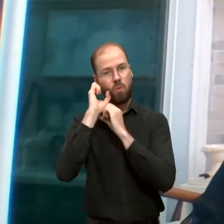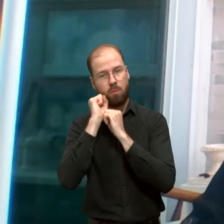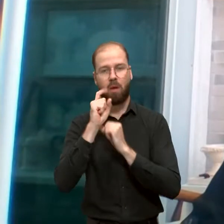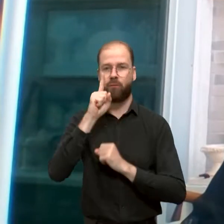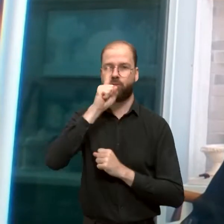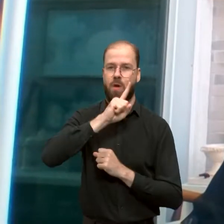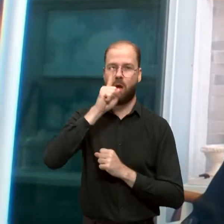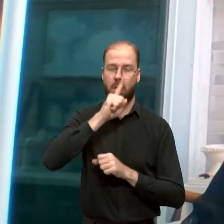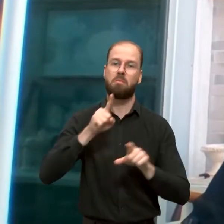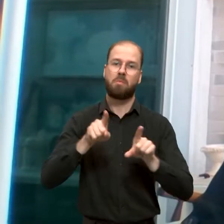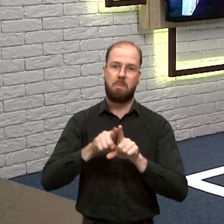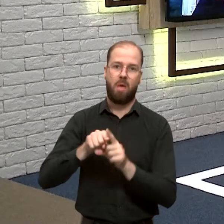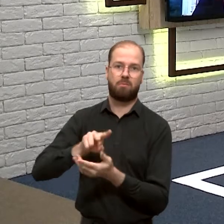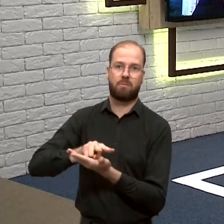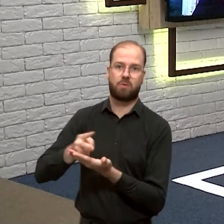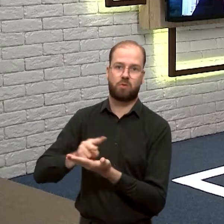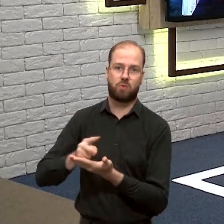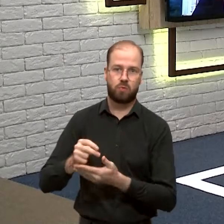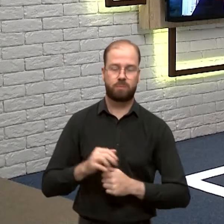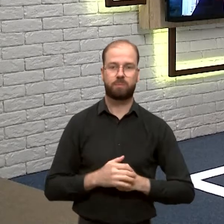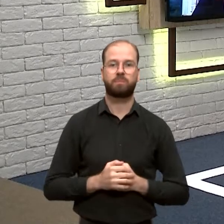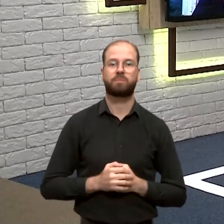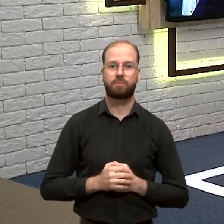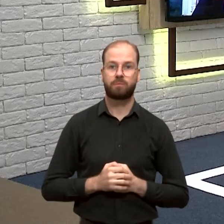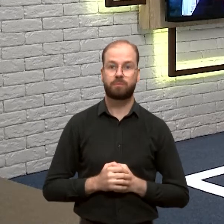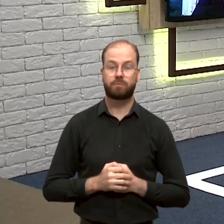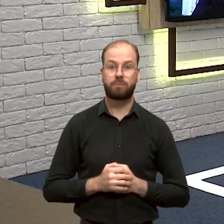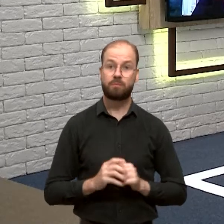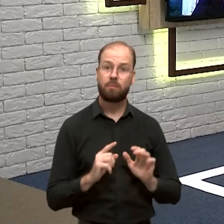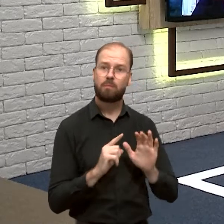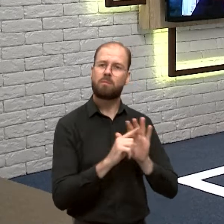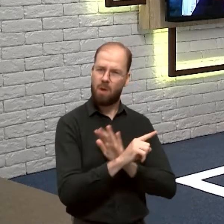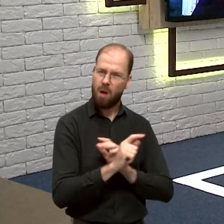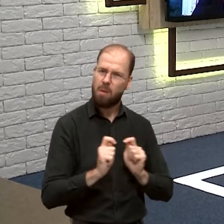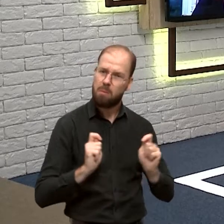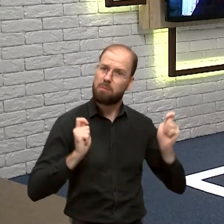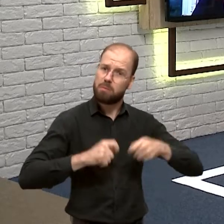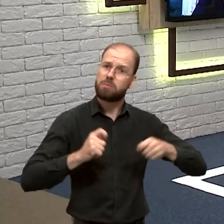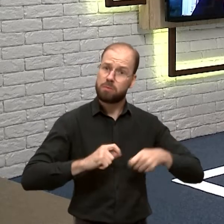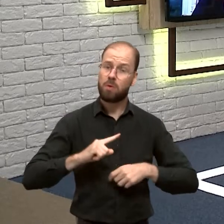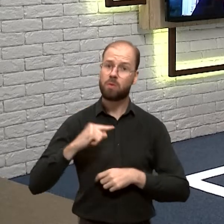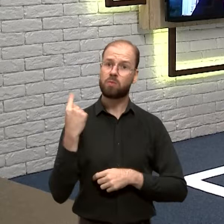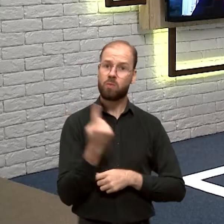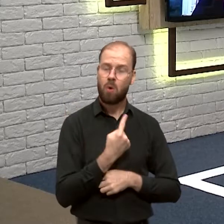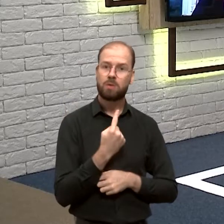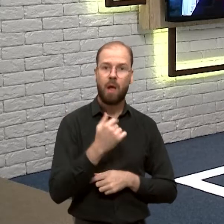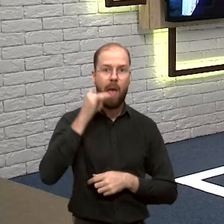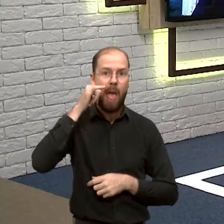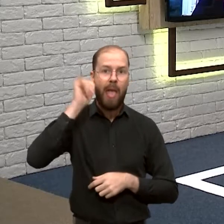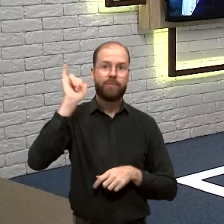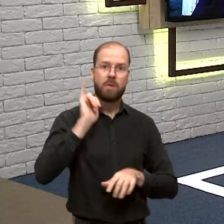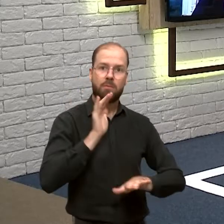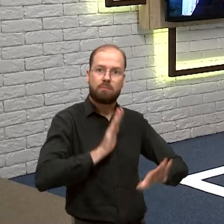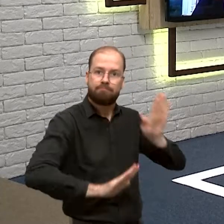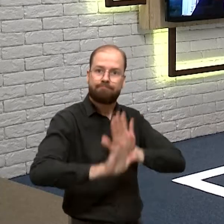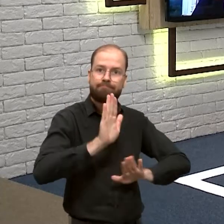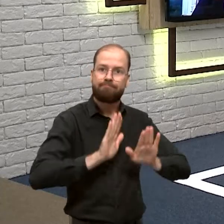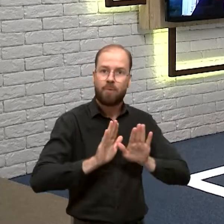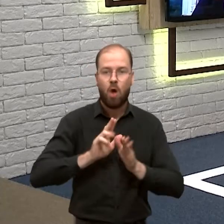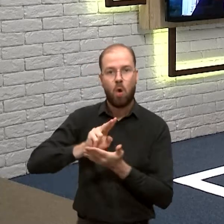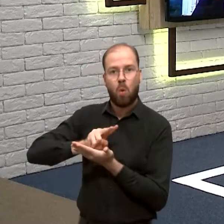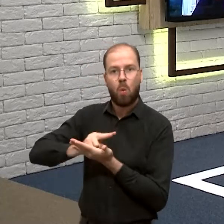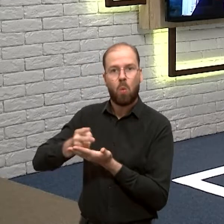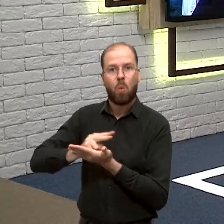má qualidade. Professora, e é possível que a gente previna a insônia? E também acho que relacionada à